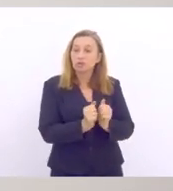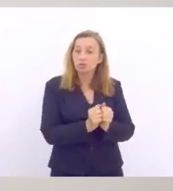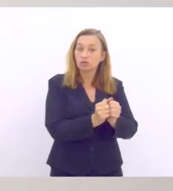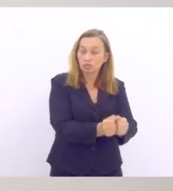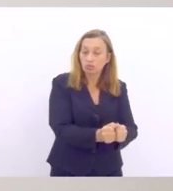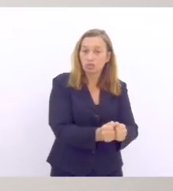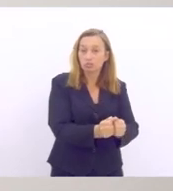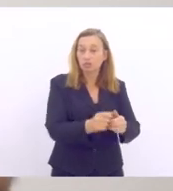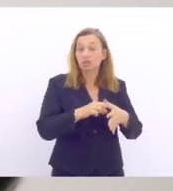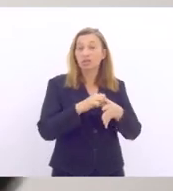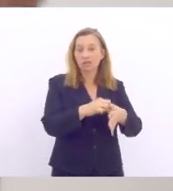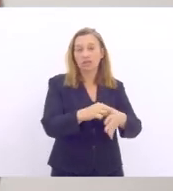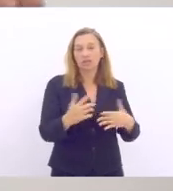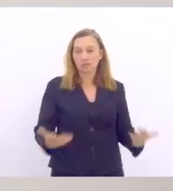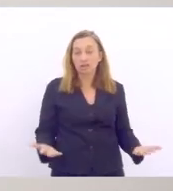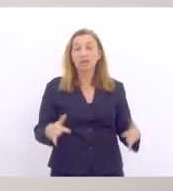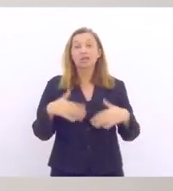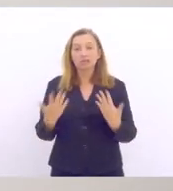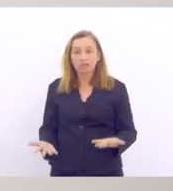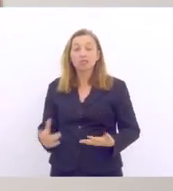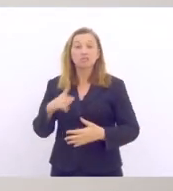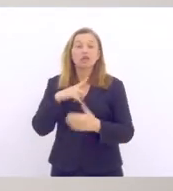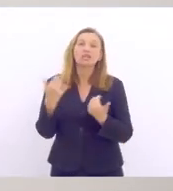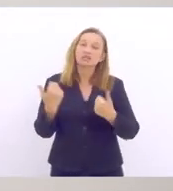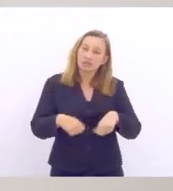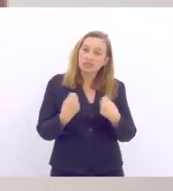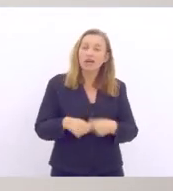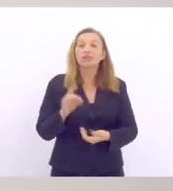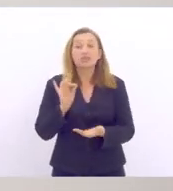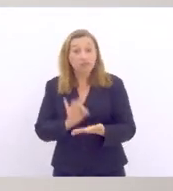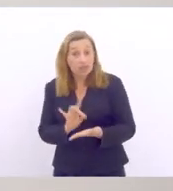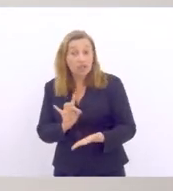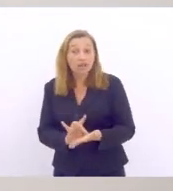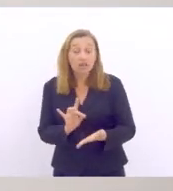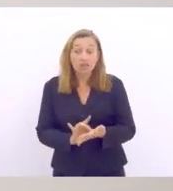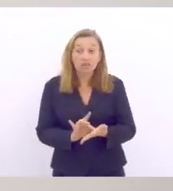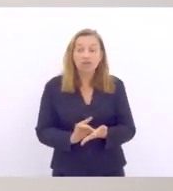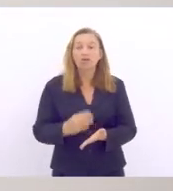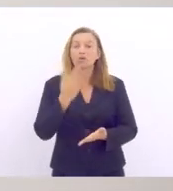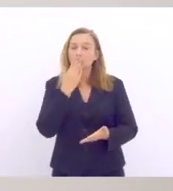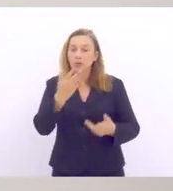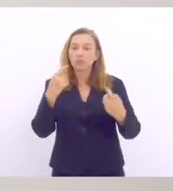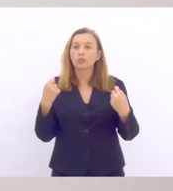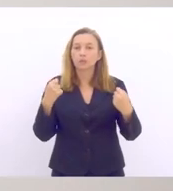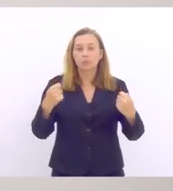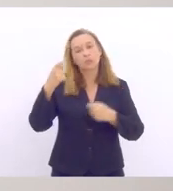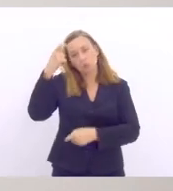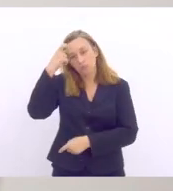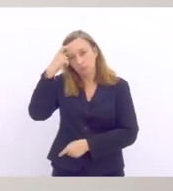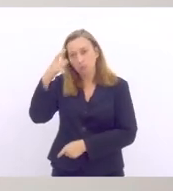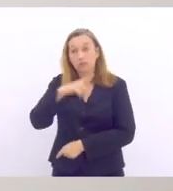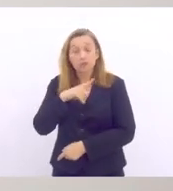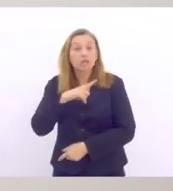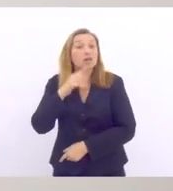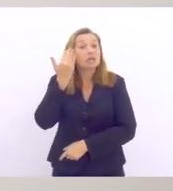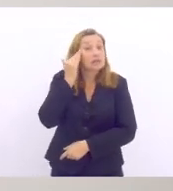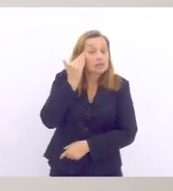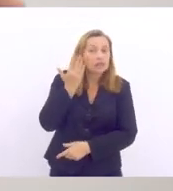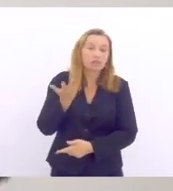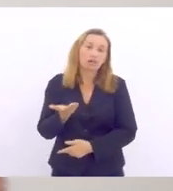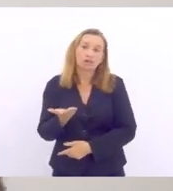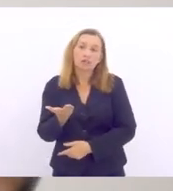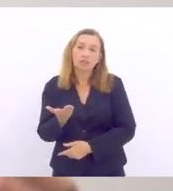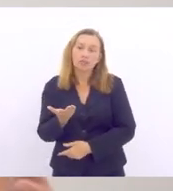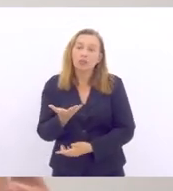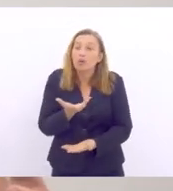liderança. Então, existe a necessidade realmente das torcidas se conscientizarem, né, e entender que